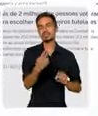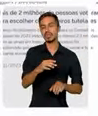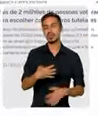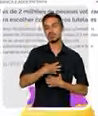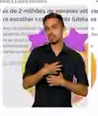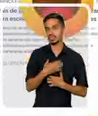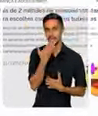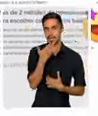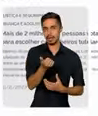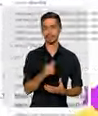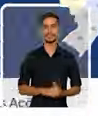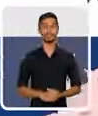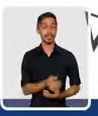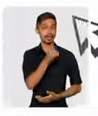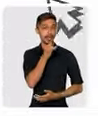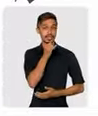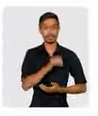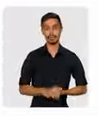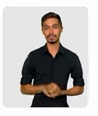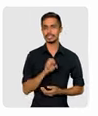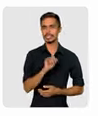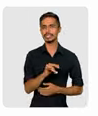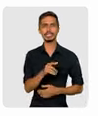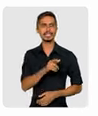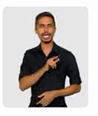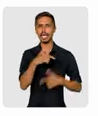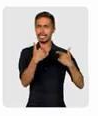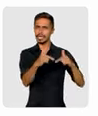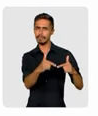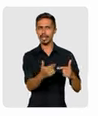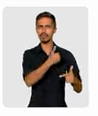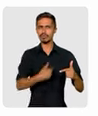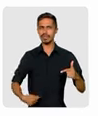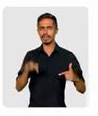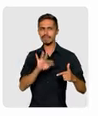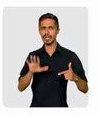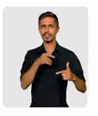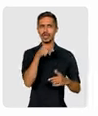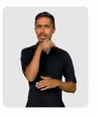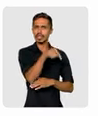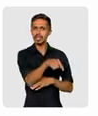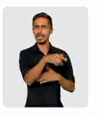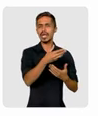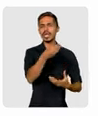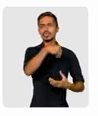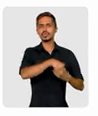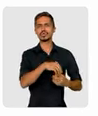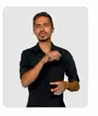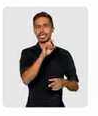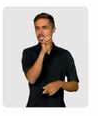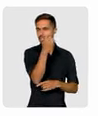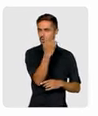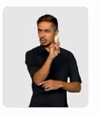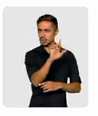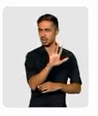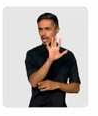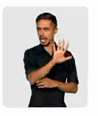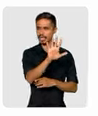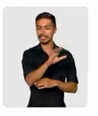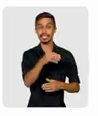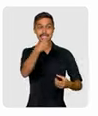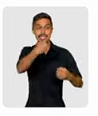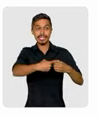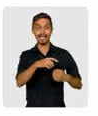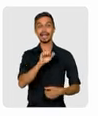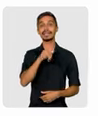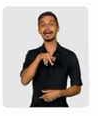que melhor te atende. Por exemplo, bora descobrir se tem trabalho do governo federal no estado de Goiás, cidade de